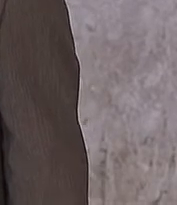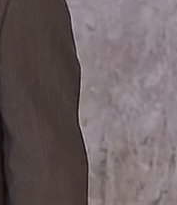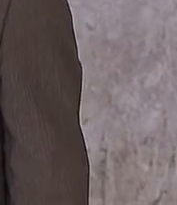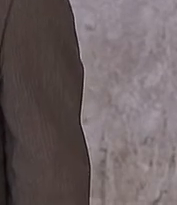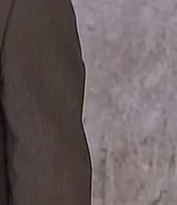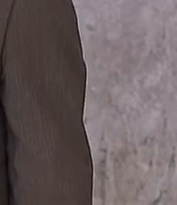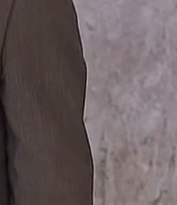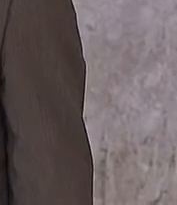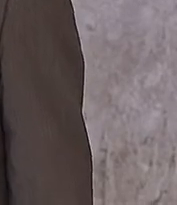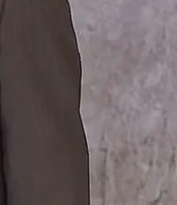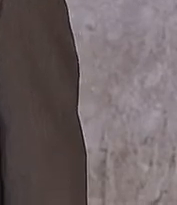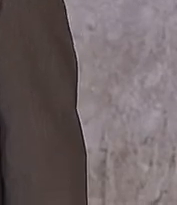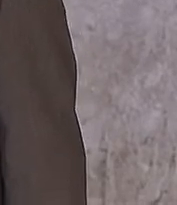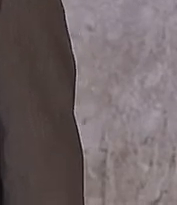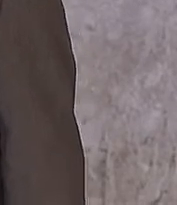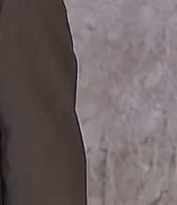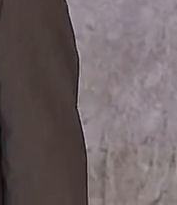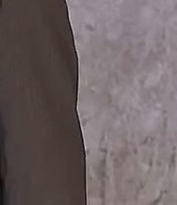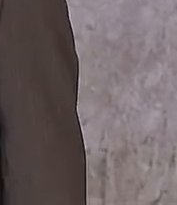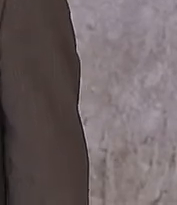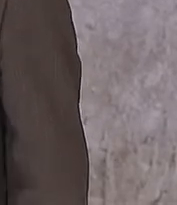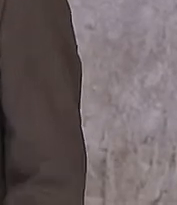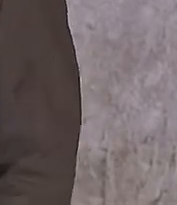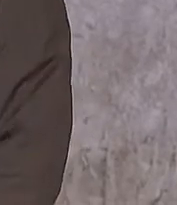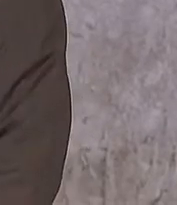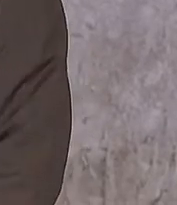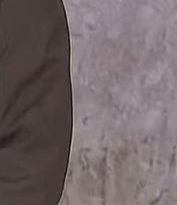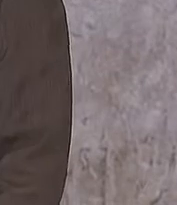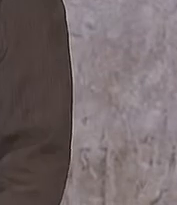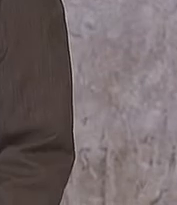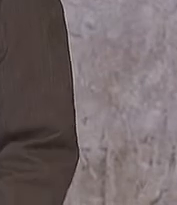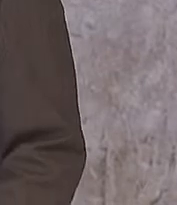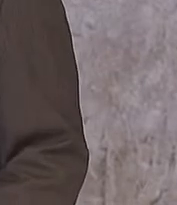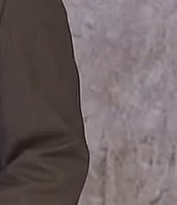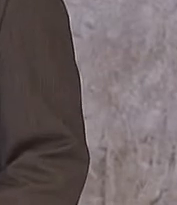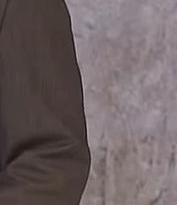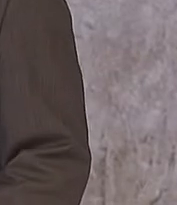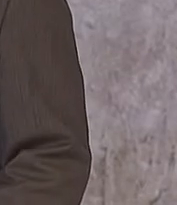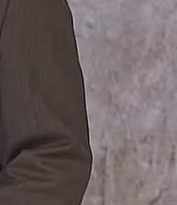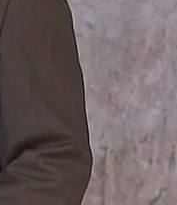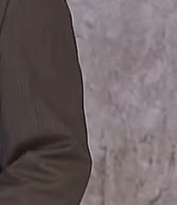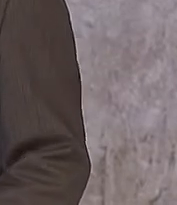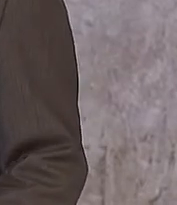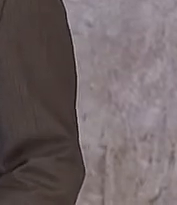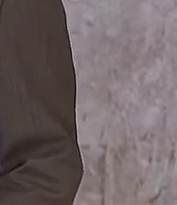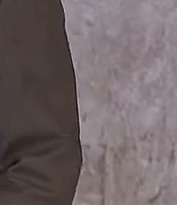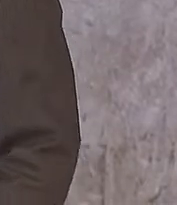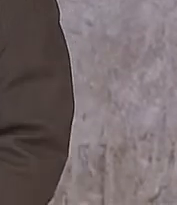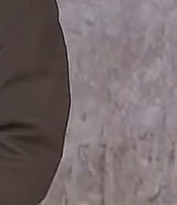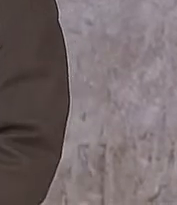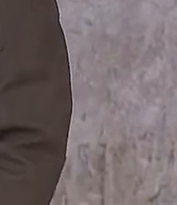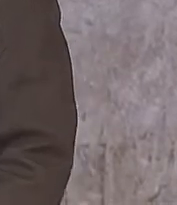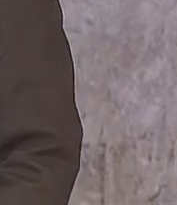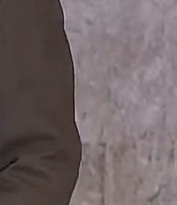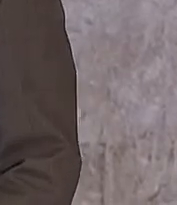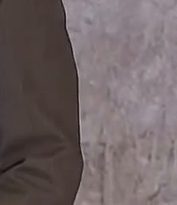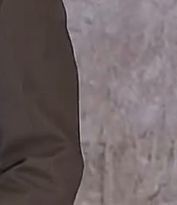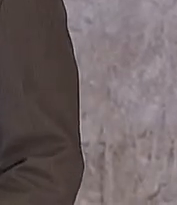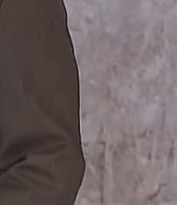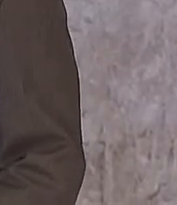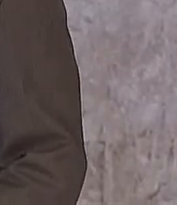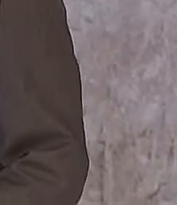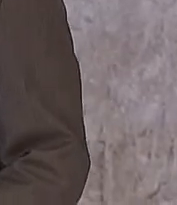O ministro Edson Lobão vai fazer uma introdução e, em seguida, nós vamos abrir para as perguntas. A